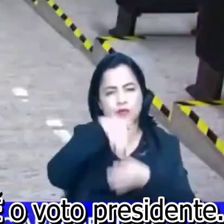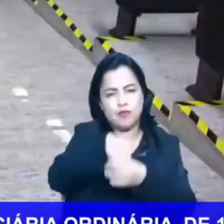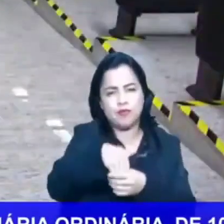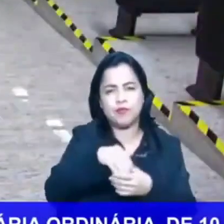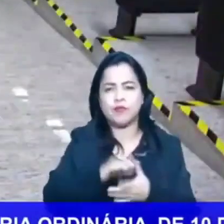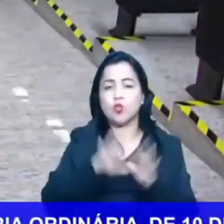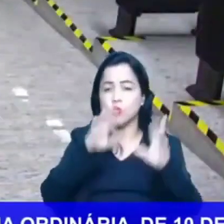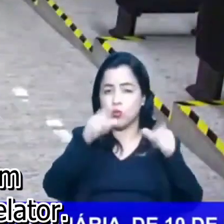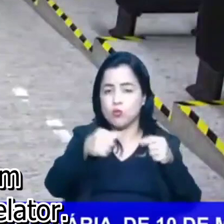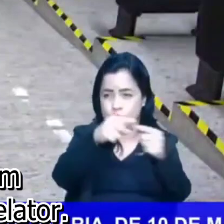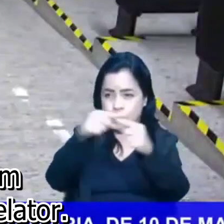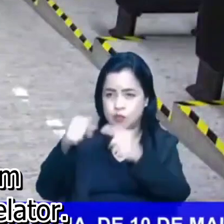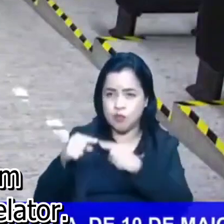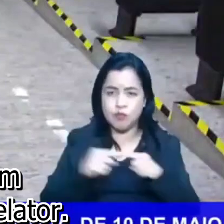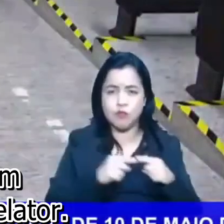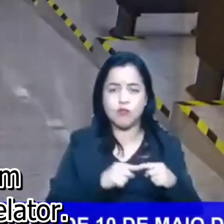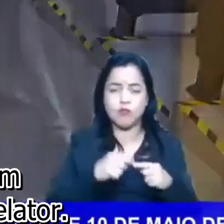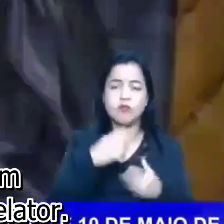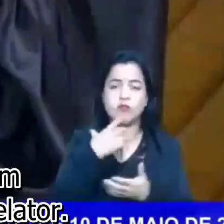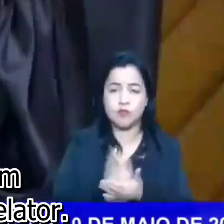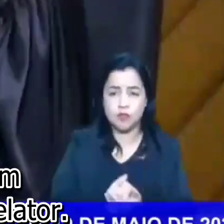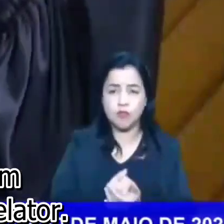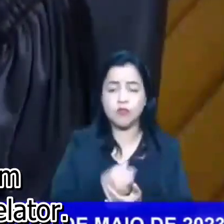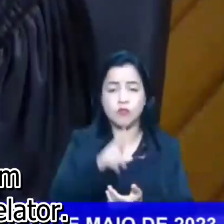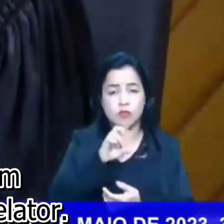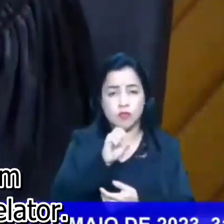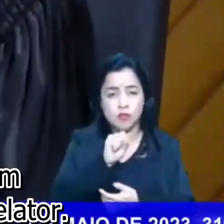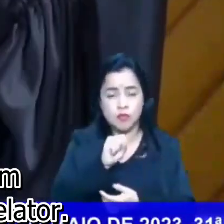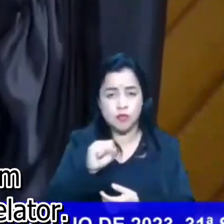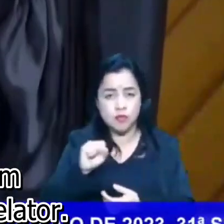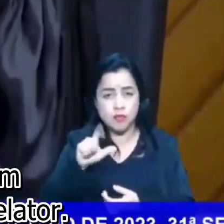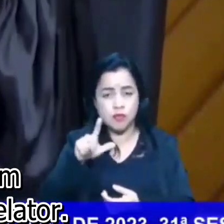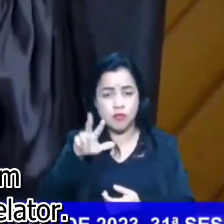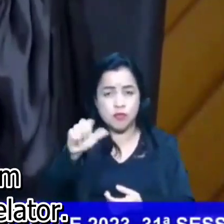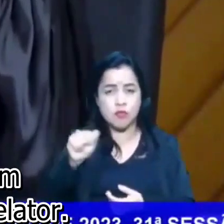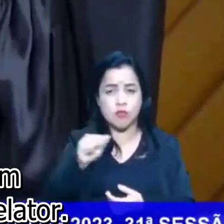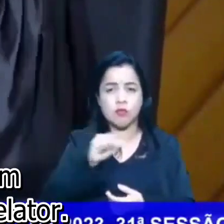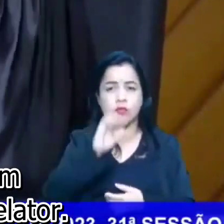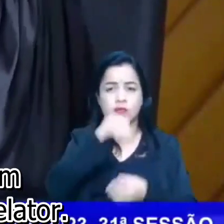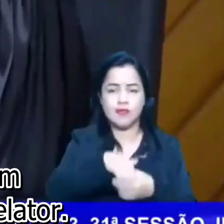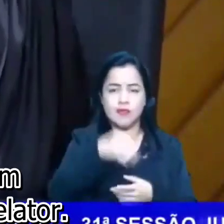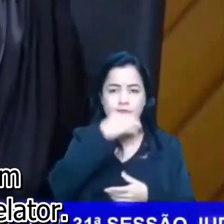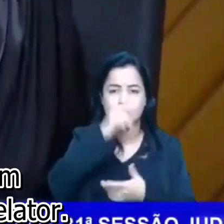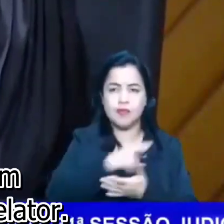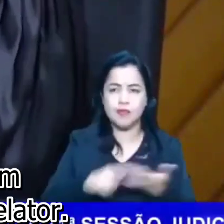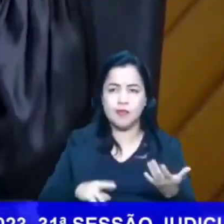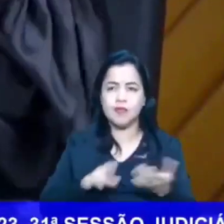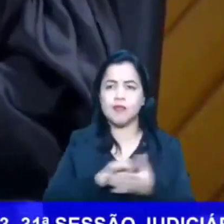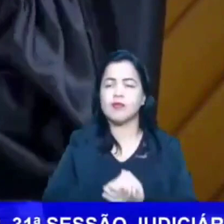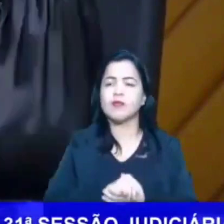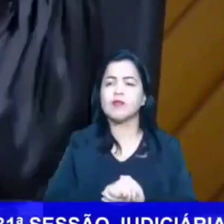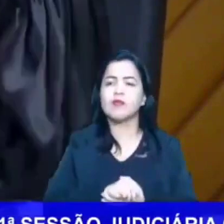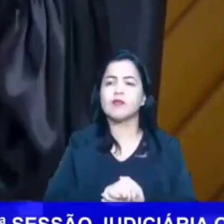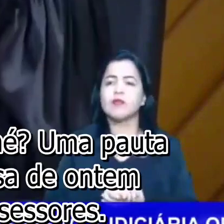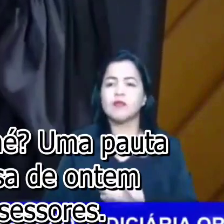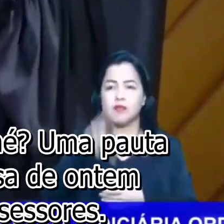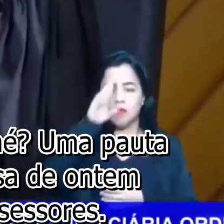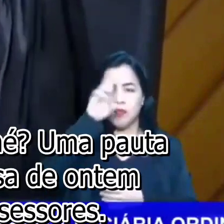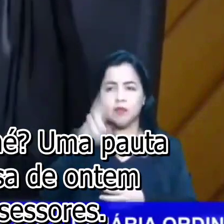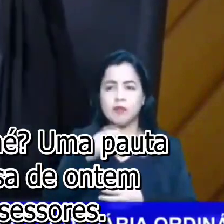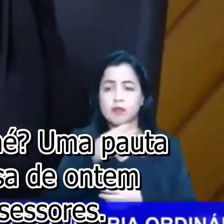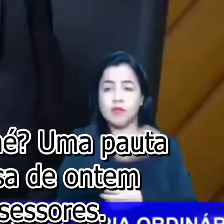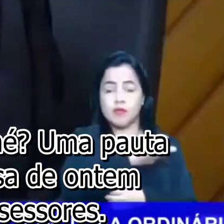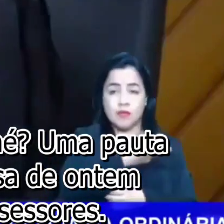Ok, todos de acordo. Contas aprovadas com ressalva. Imagem direcionada ao desembargador João Lages. Excelência, então